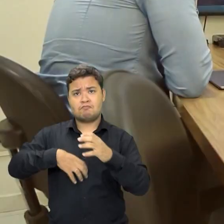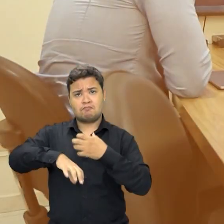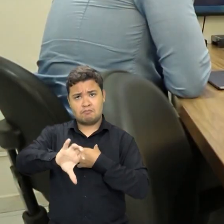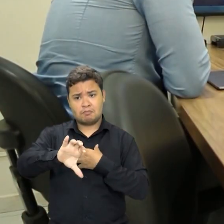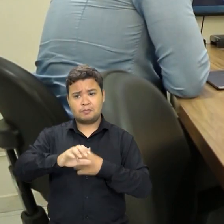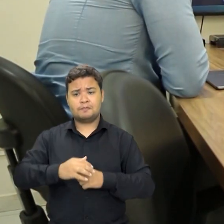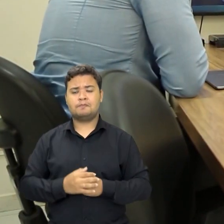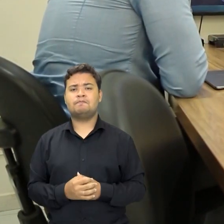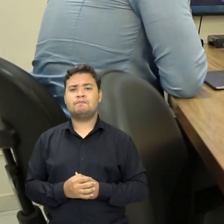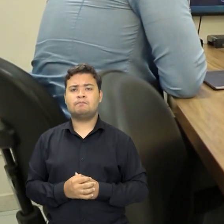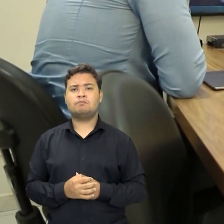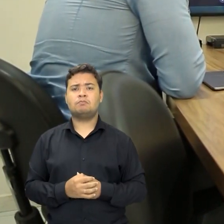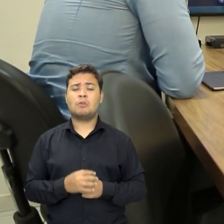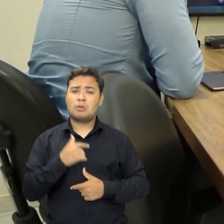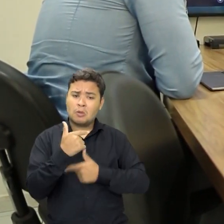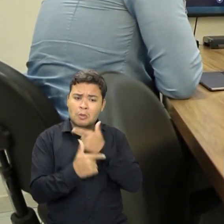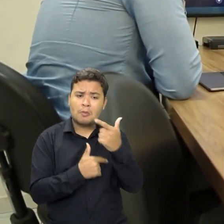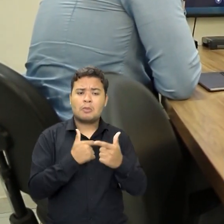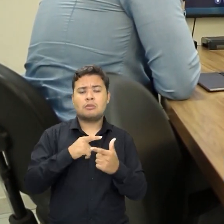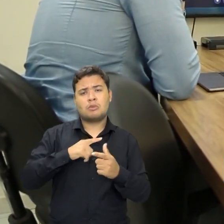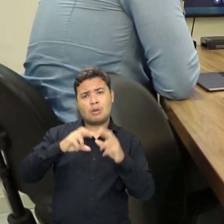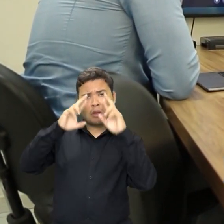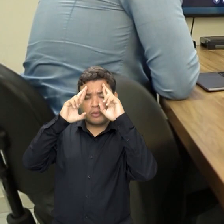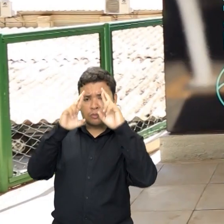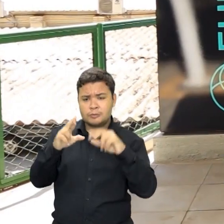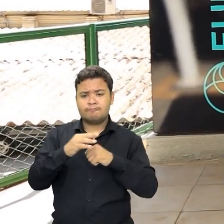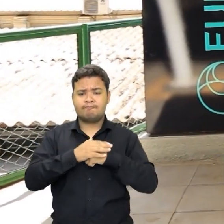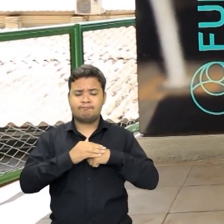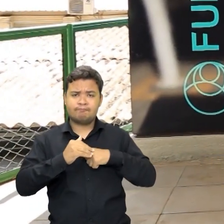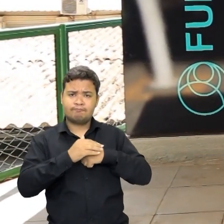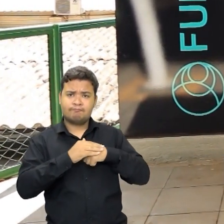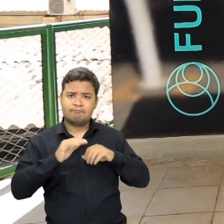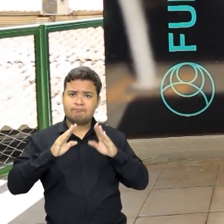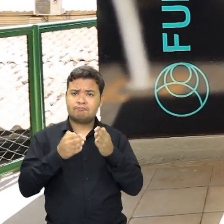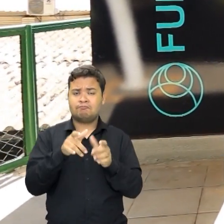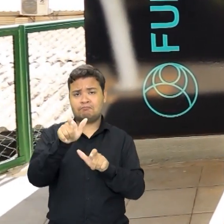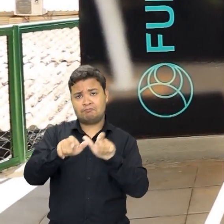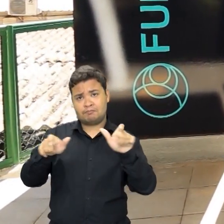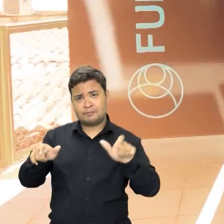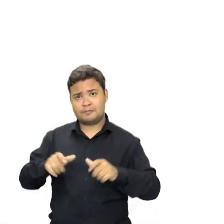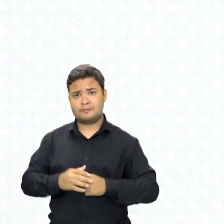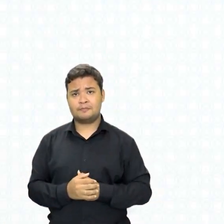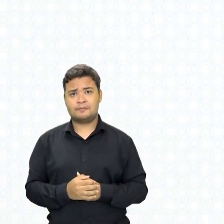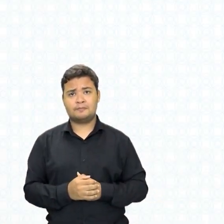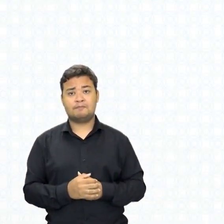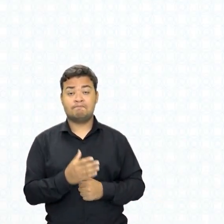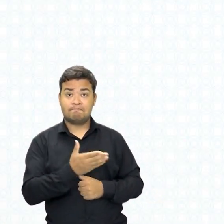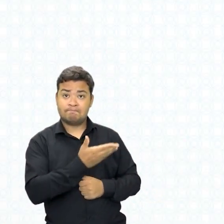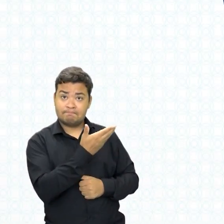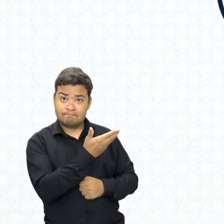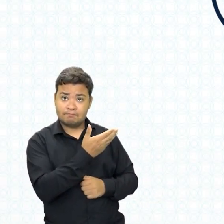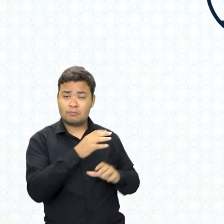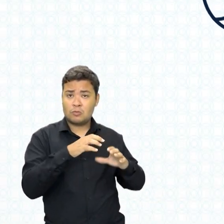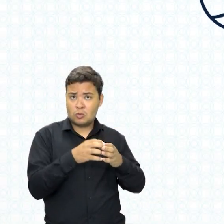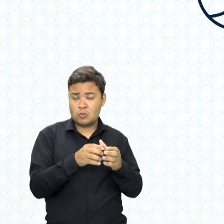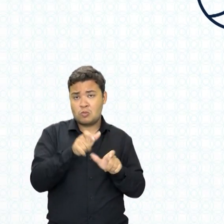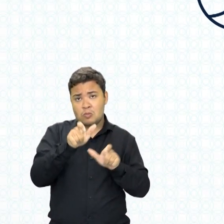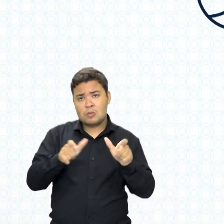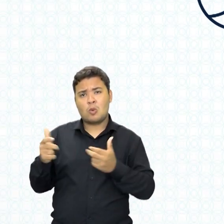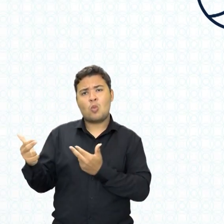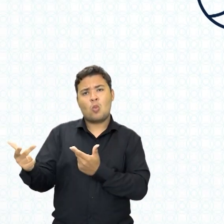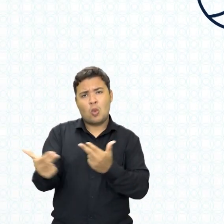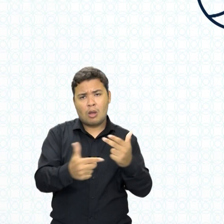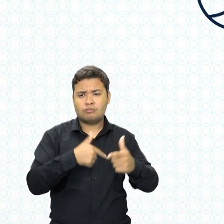humanizada. Assim, ela atua com respeito, carinho e dedicação a quem precisar. Fundac, uma fundação feita